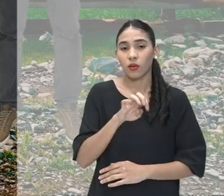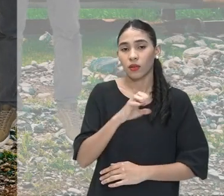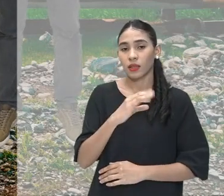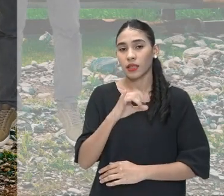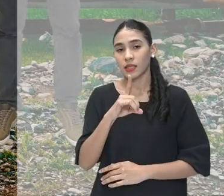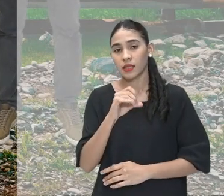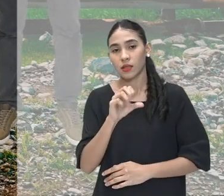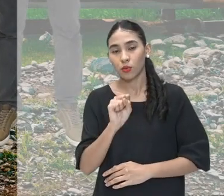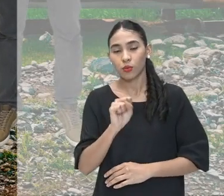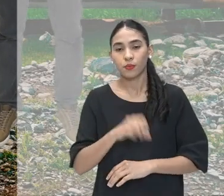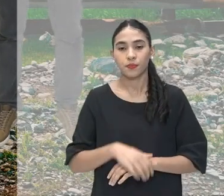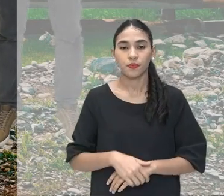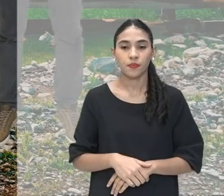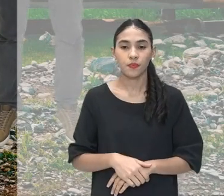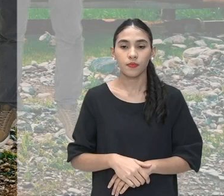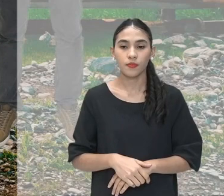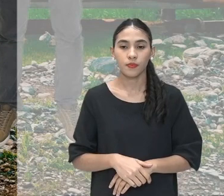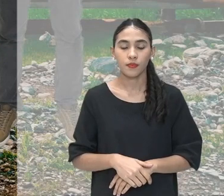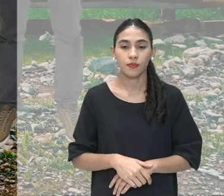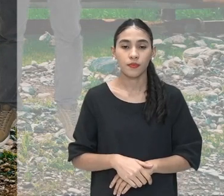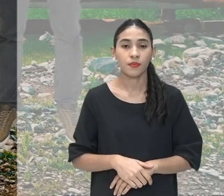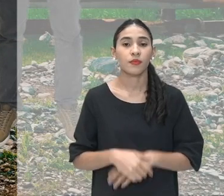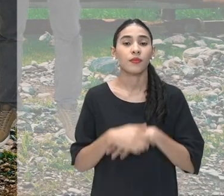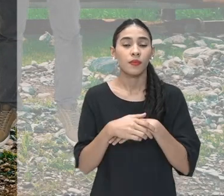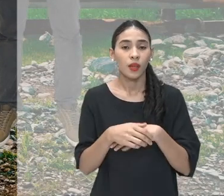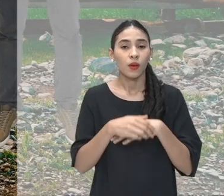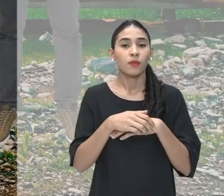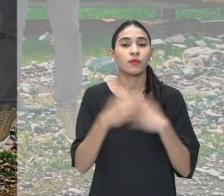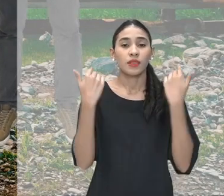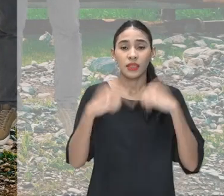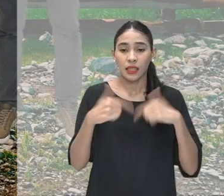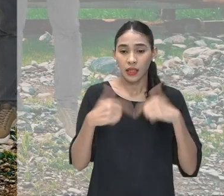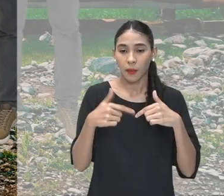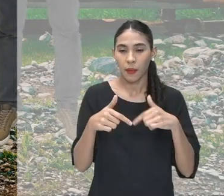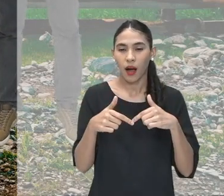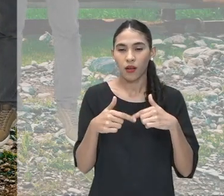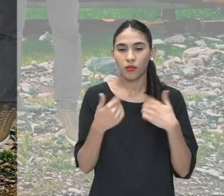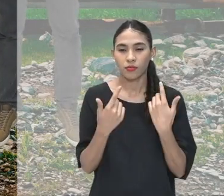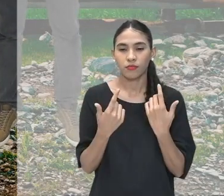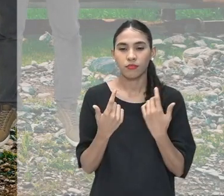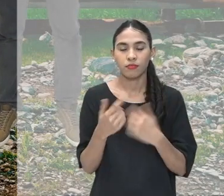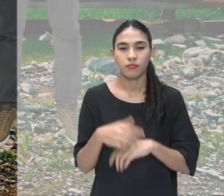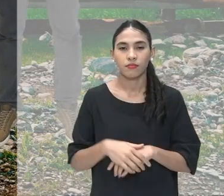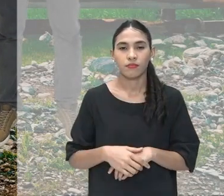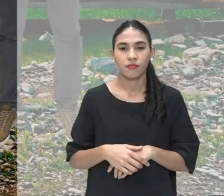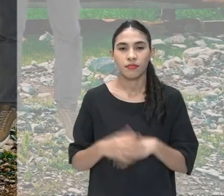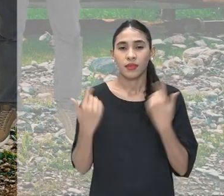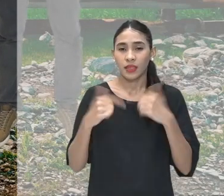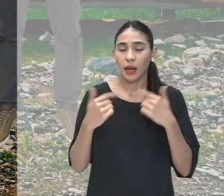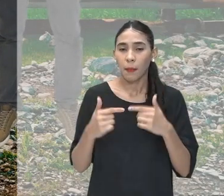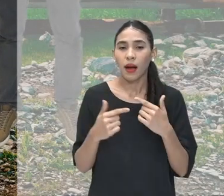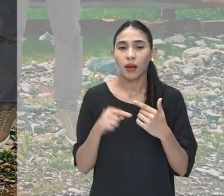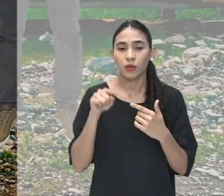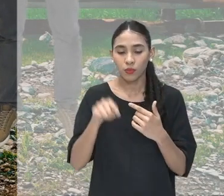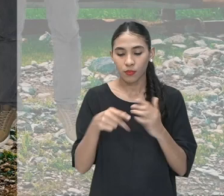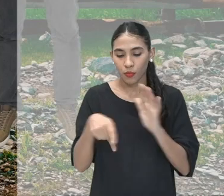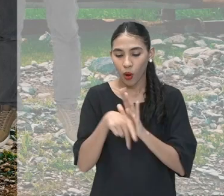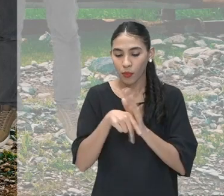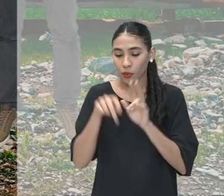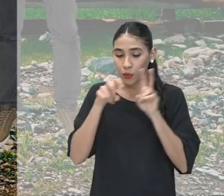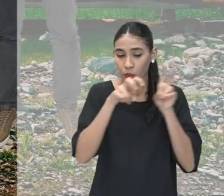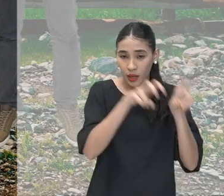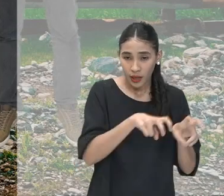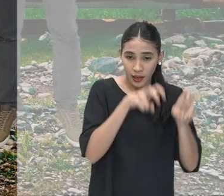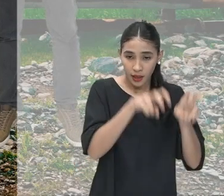E a mão de obra que vai estar excedente do campo vai para a